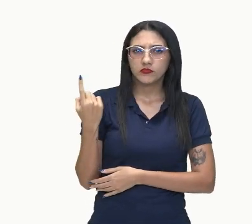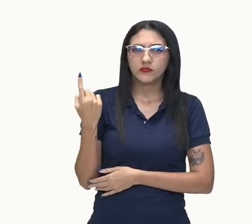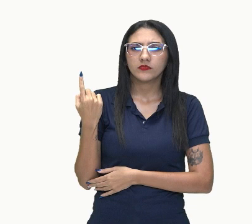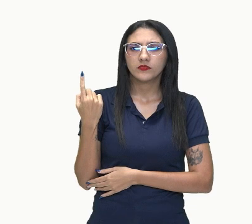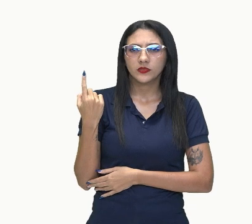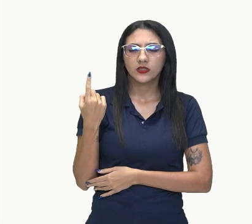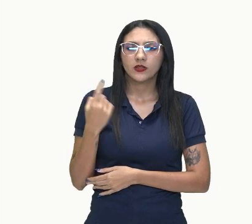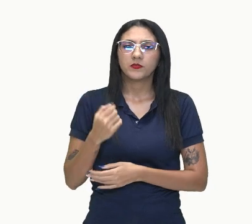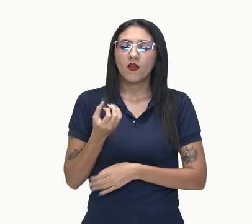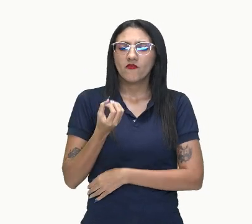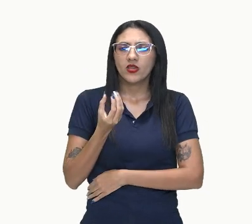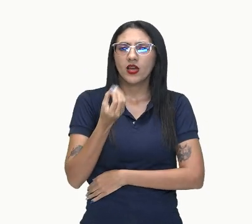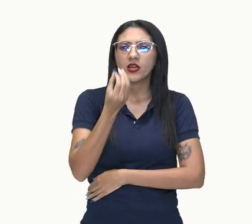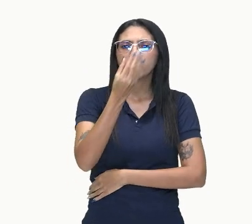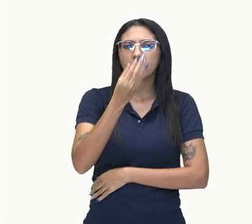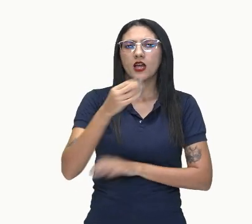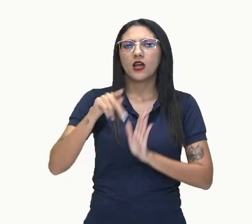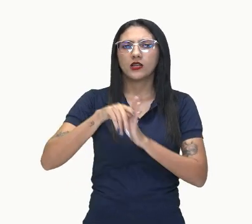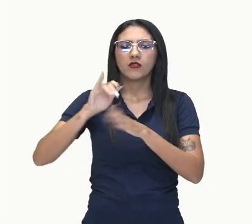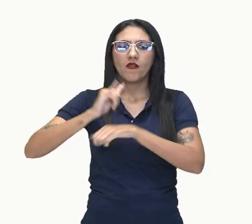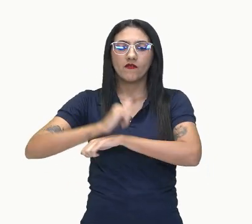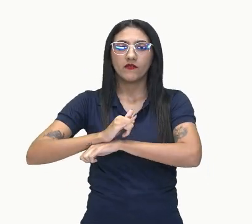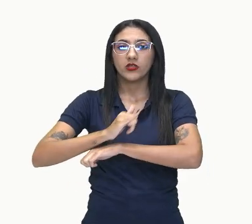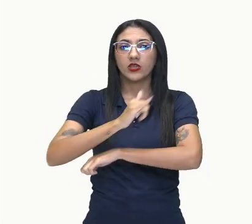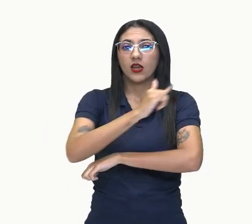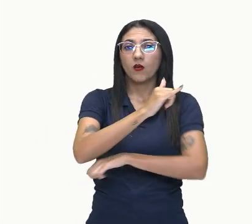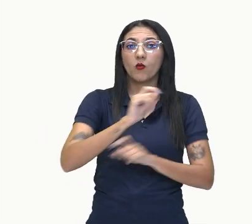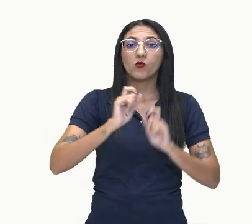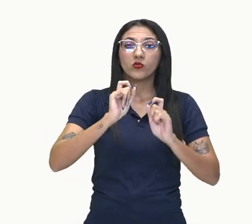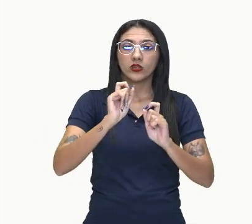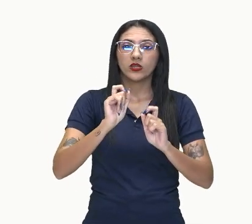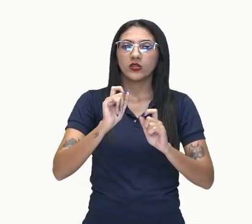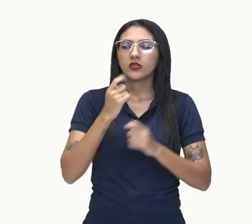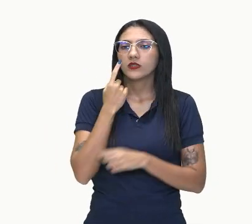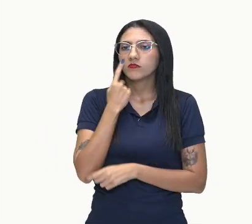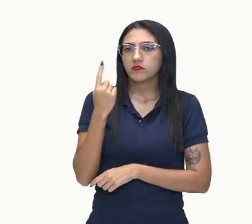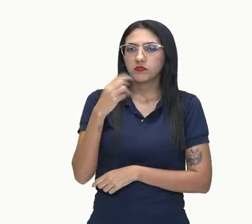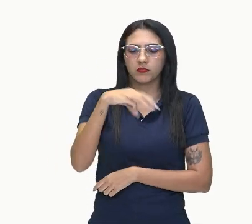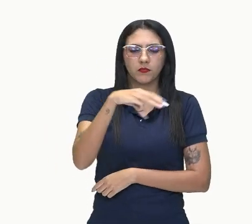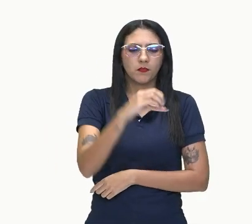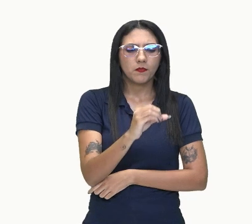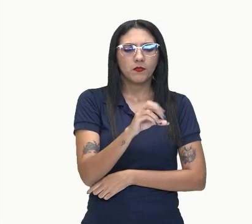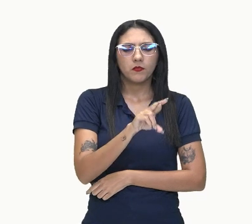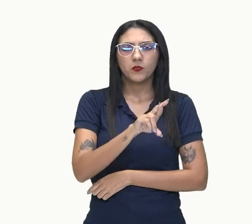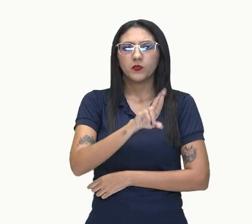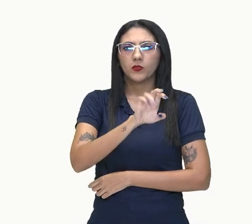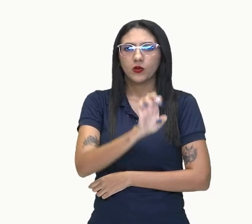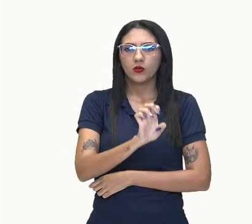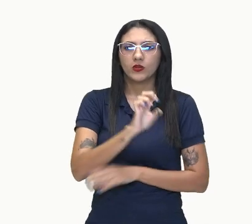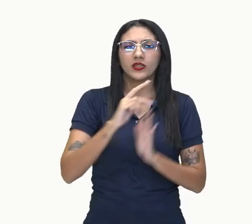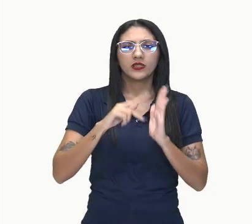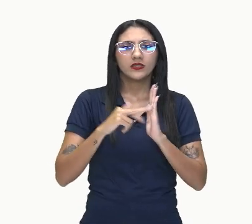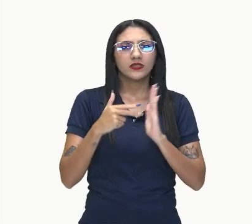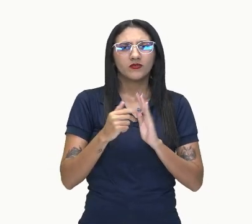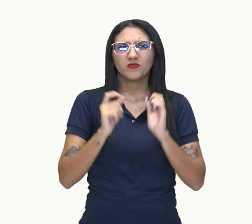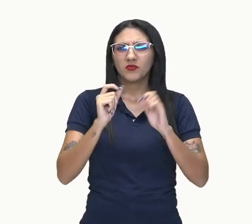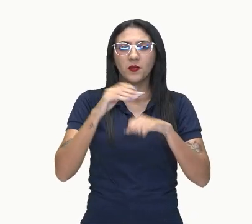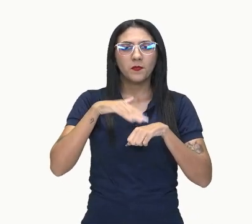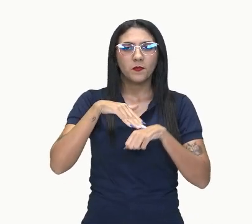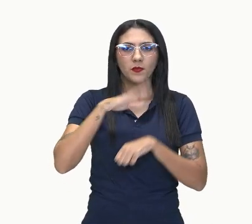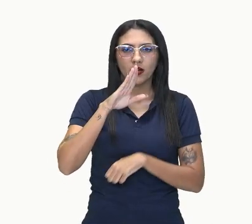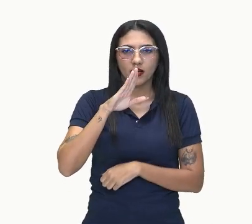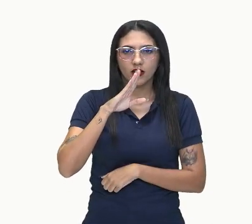plane, que é viajar de avião, é mais. Esse more é o mais.